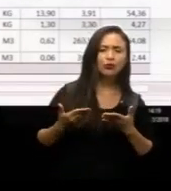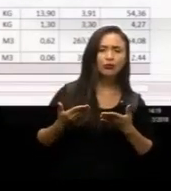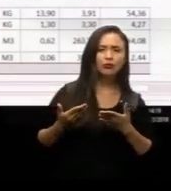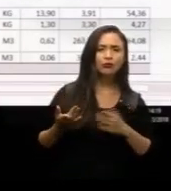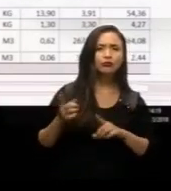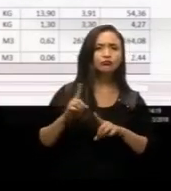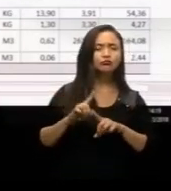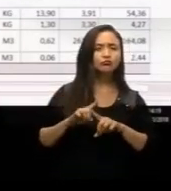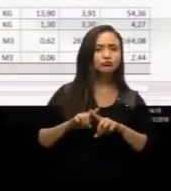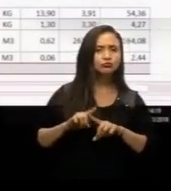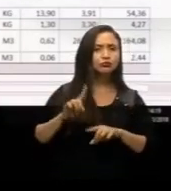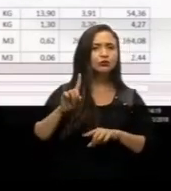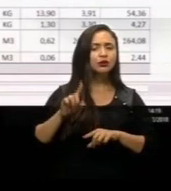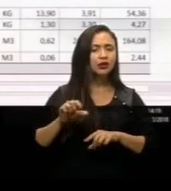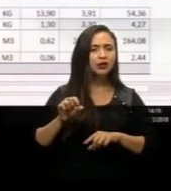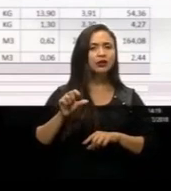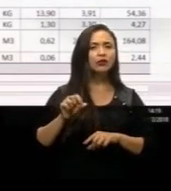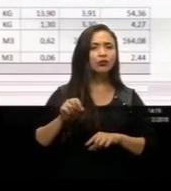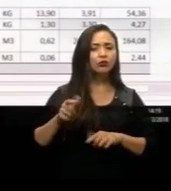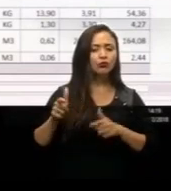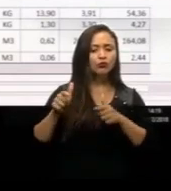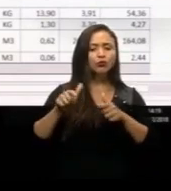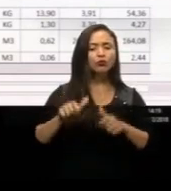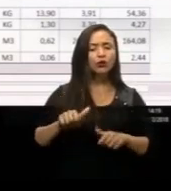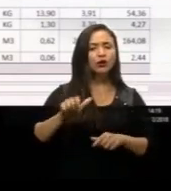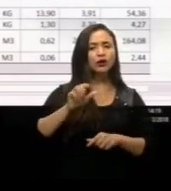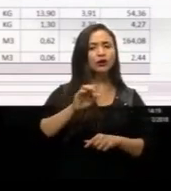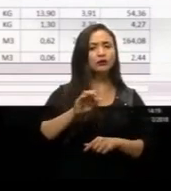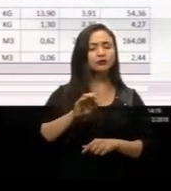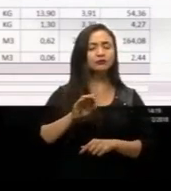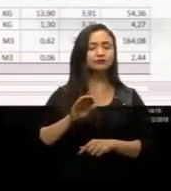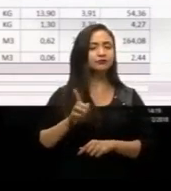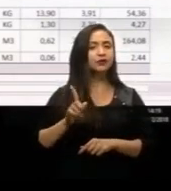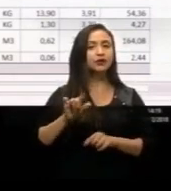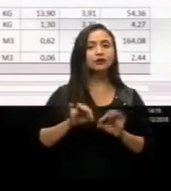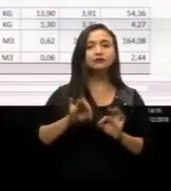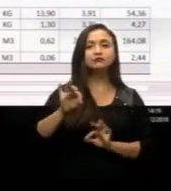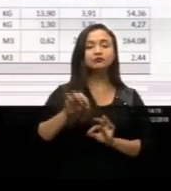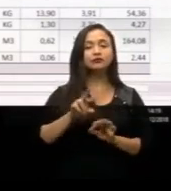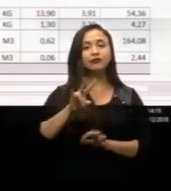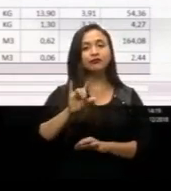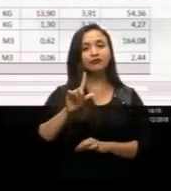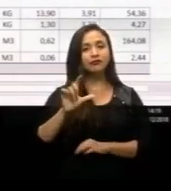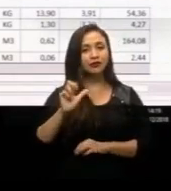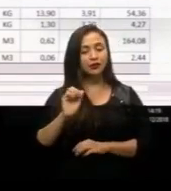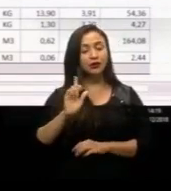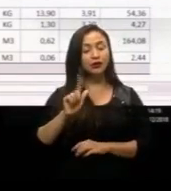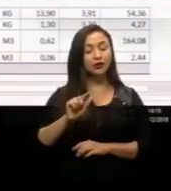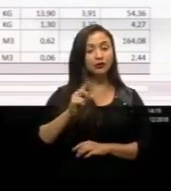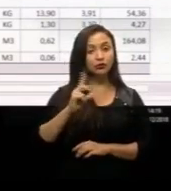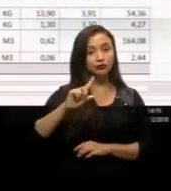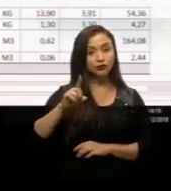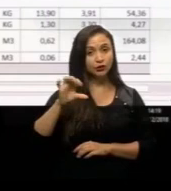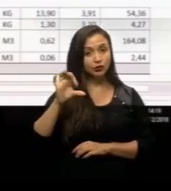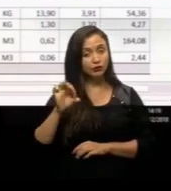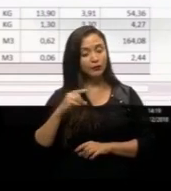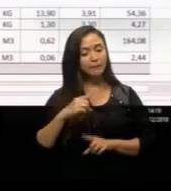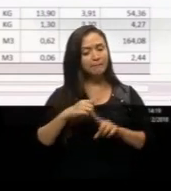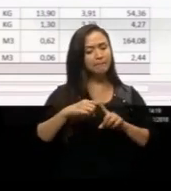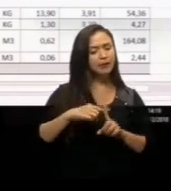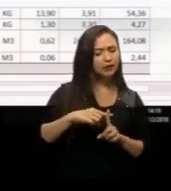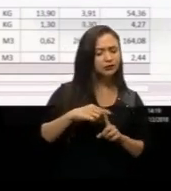Multiplicado pela área do baldrame, que é 2, área não, ó, comprimento da viga, 2,9 mais